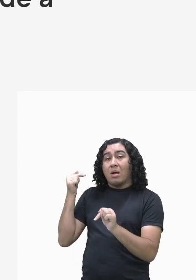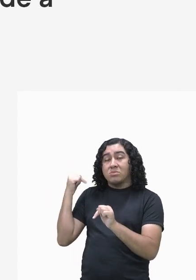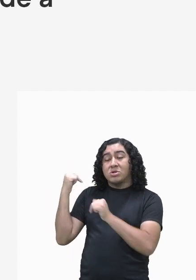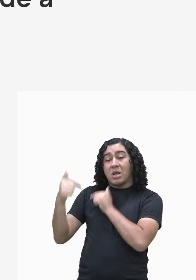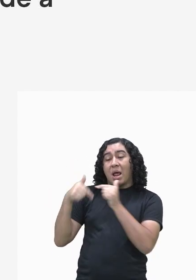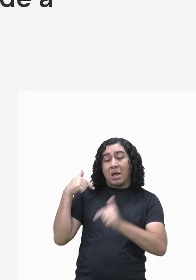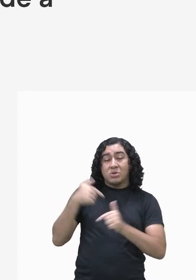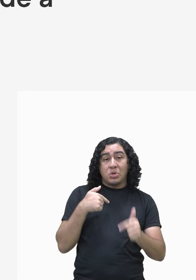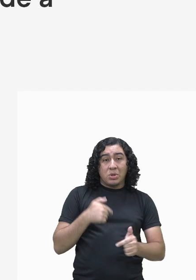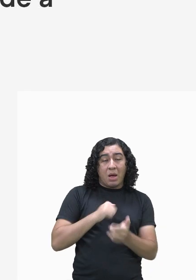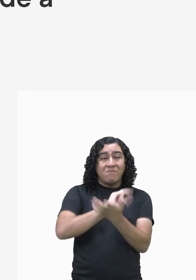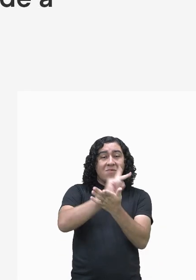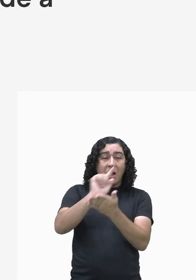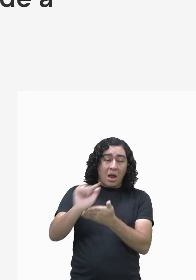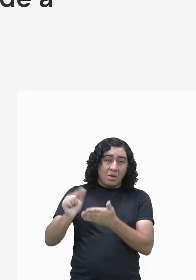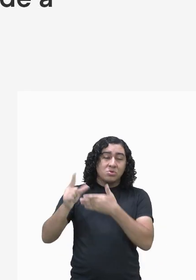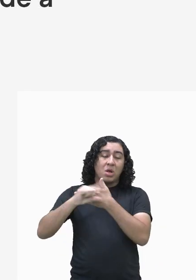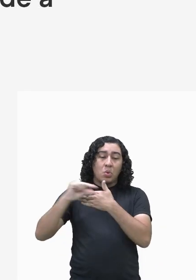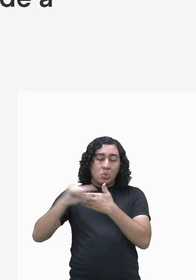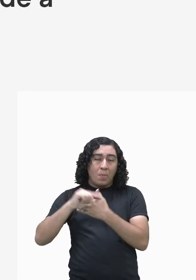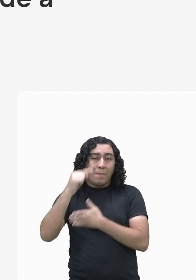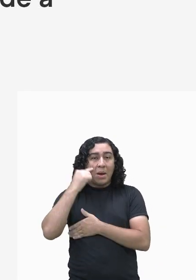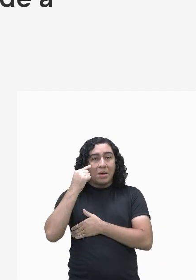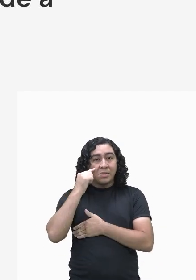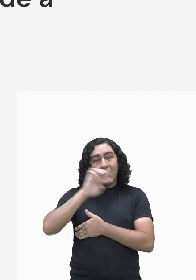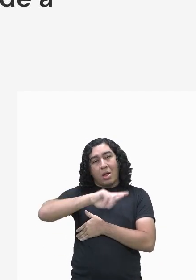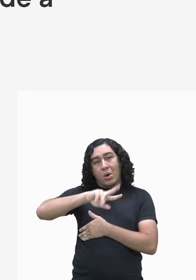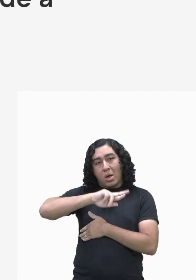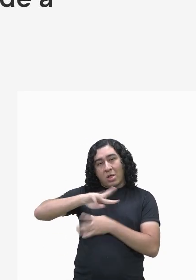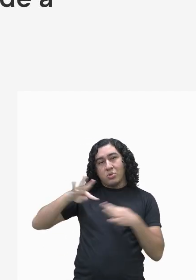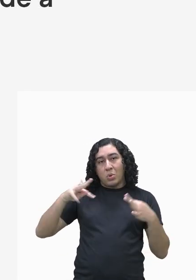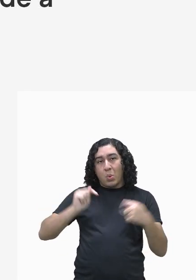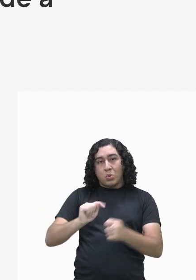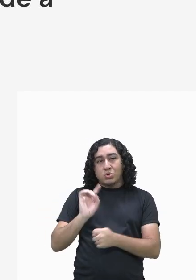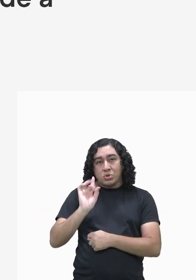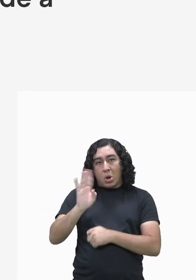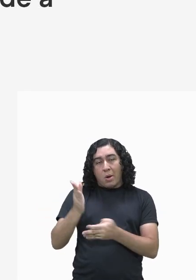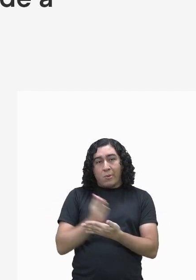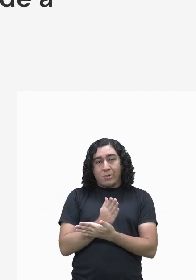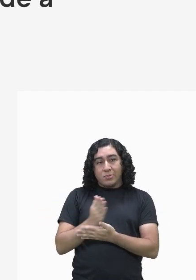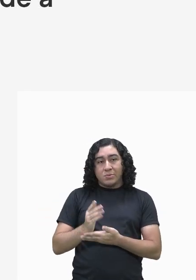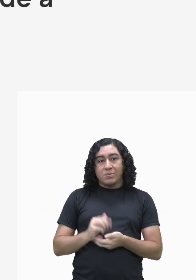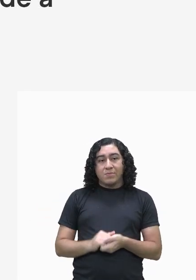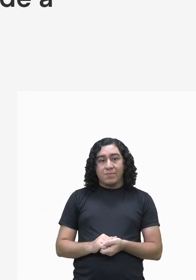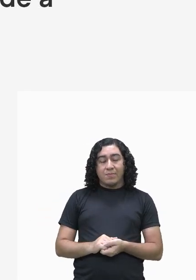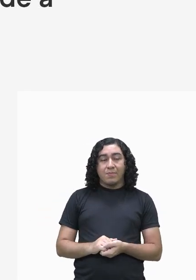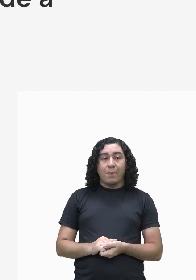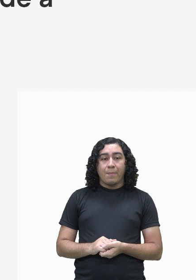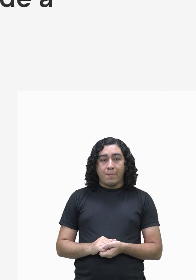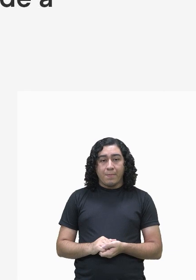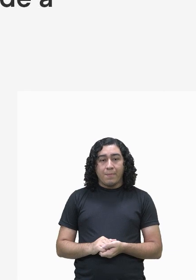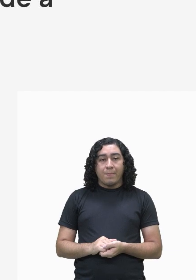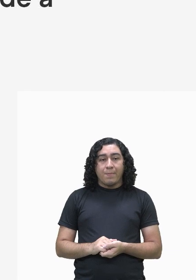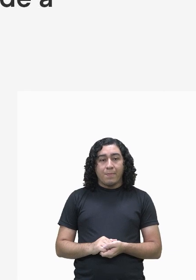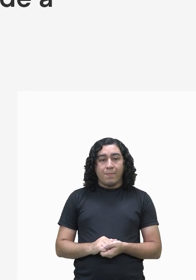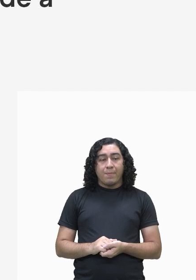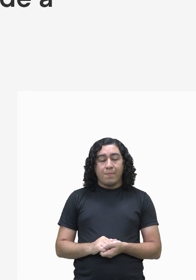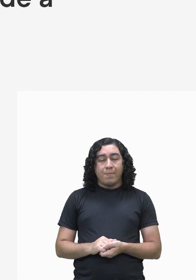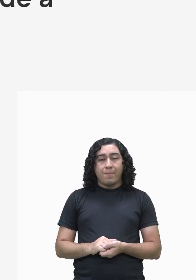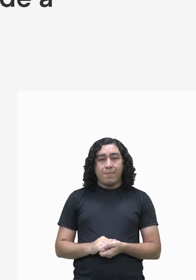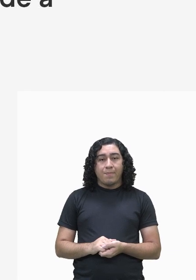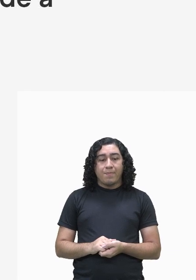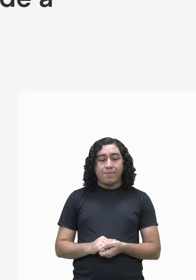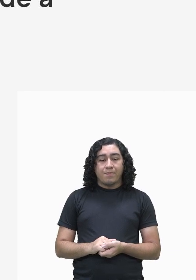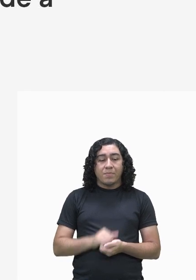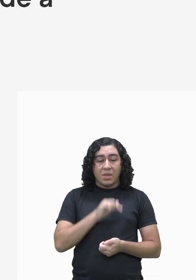de muitos autores, não todos, mas de alguns. Então, Bourdieu vai trazer um diferencial